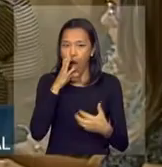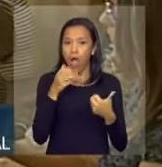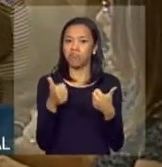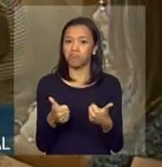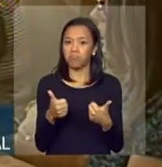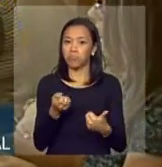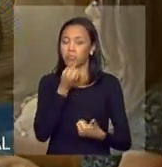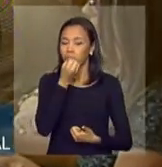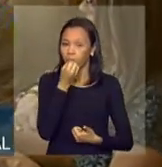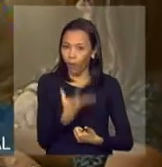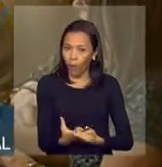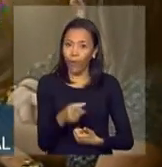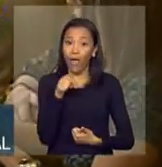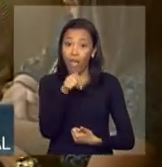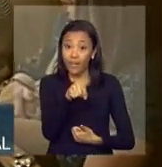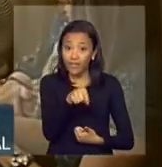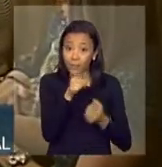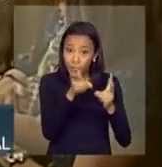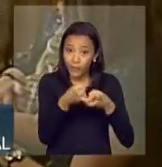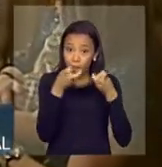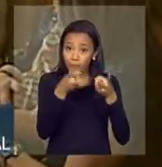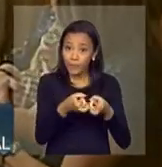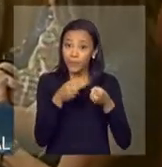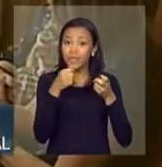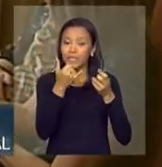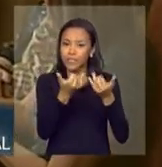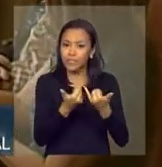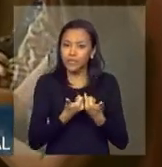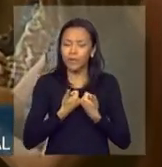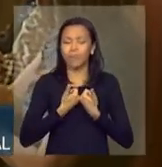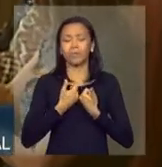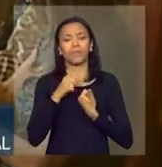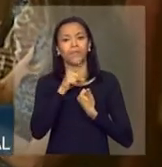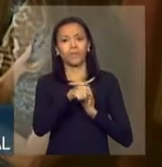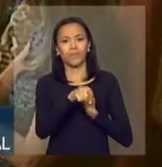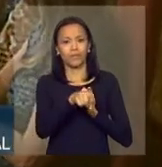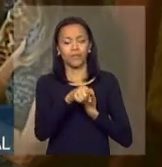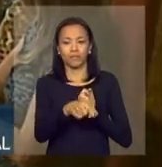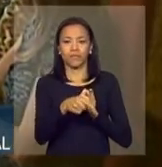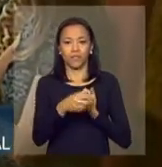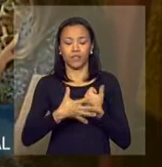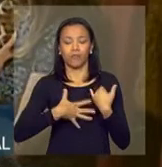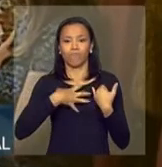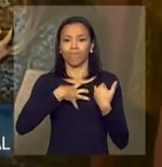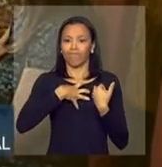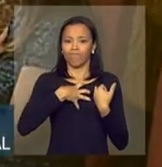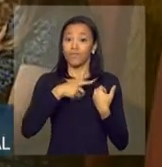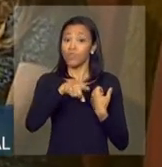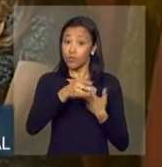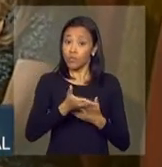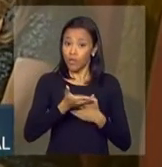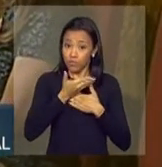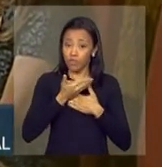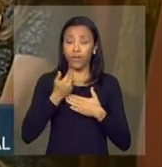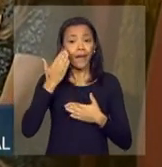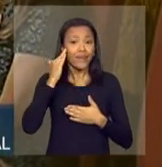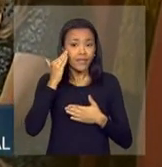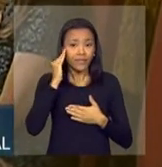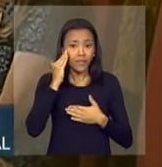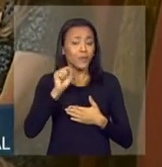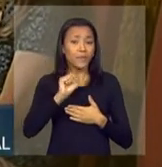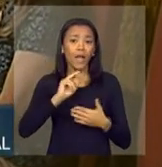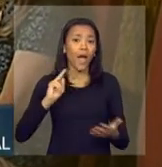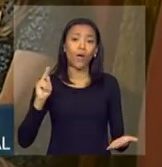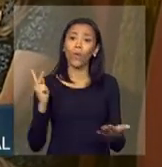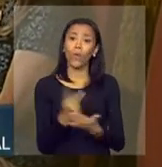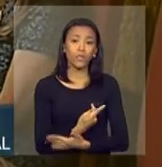uma fonte de, não só de inspiração, mas de que nos ajuda a entender o que está